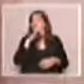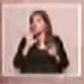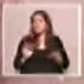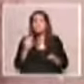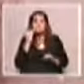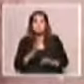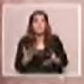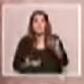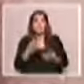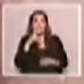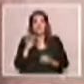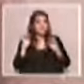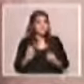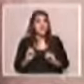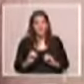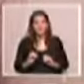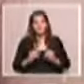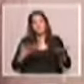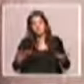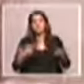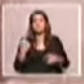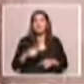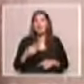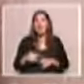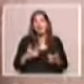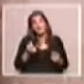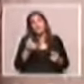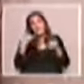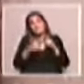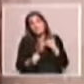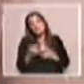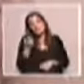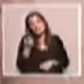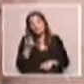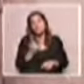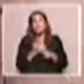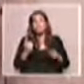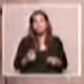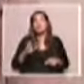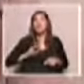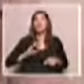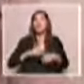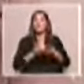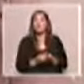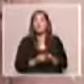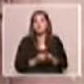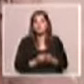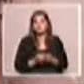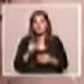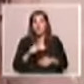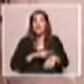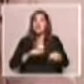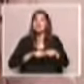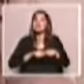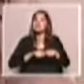portanto, existe sempre um risco associado quando o queijo não cumpre o seu período de